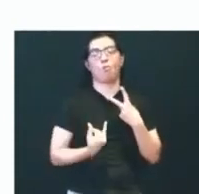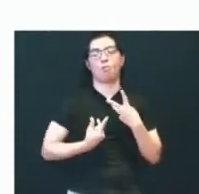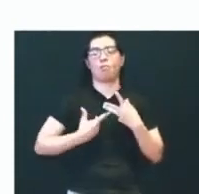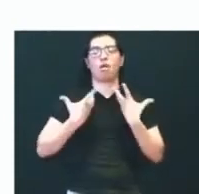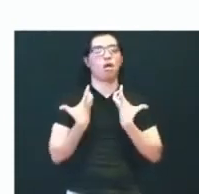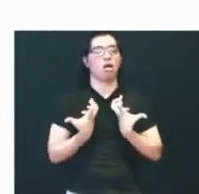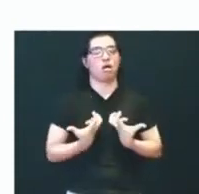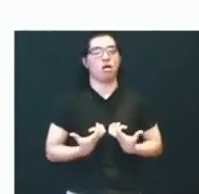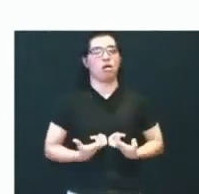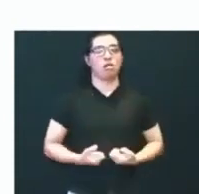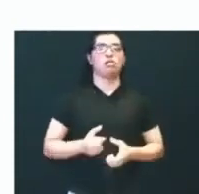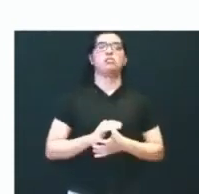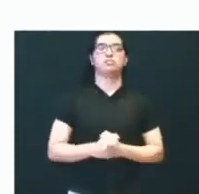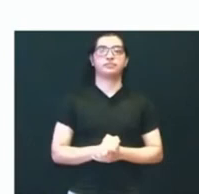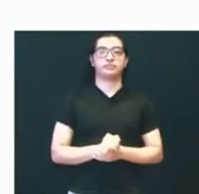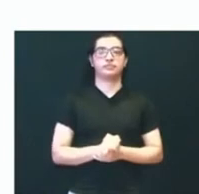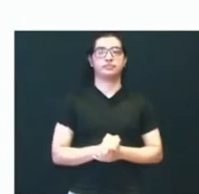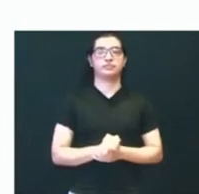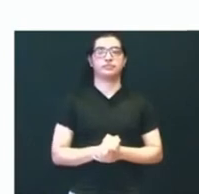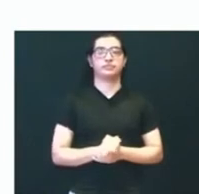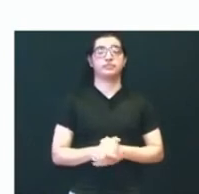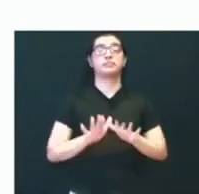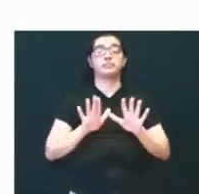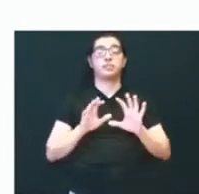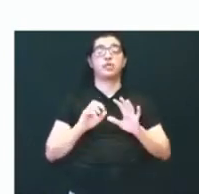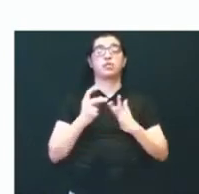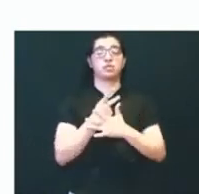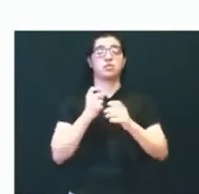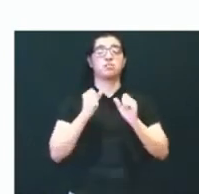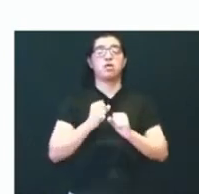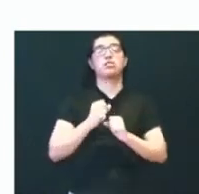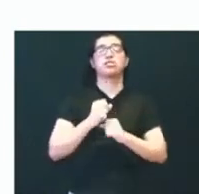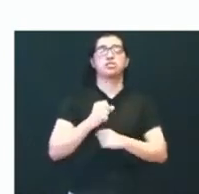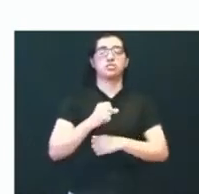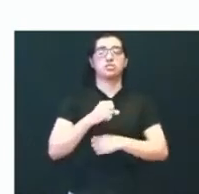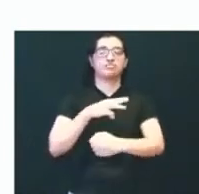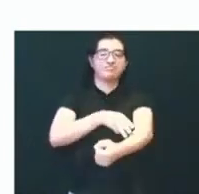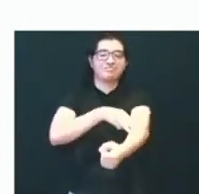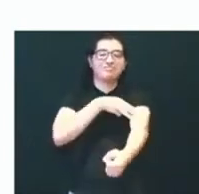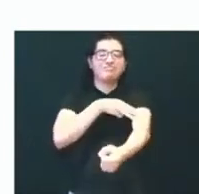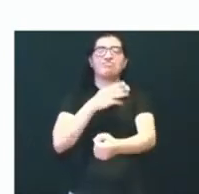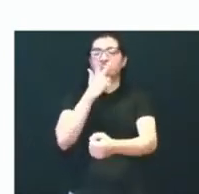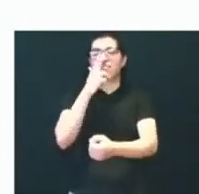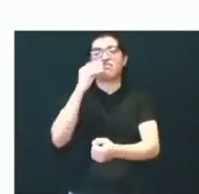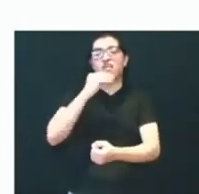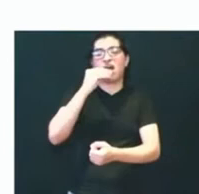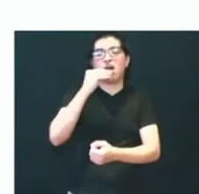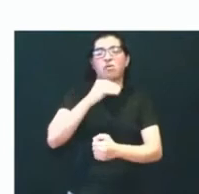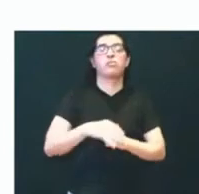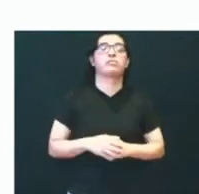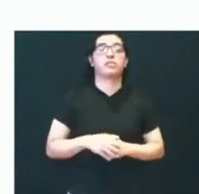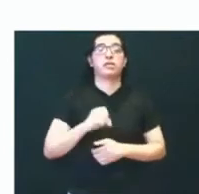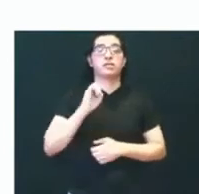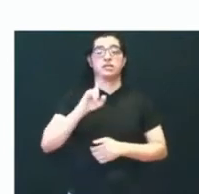fácil, ele pode ter uma fraqueza muscular. E, dependendo do tipo de leucemia, se é